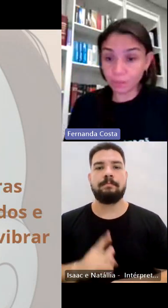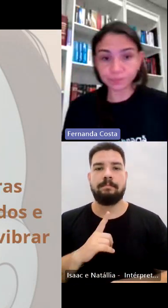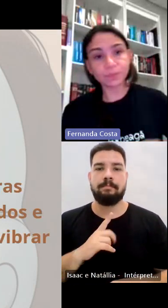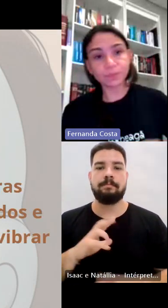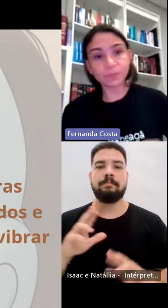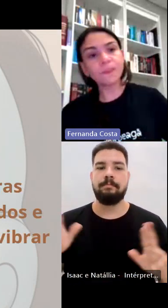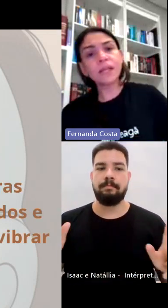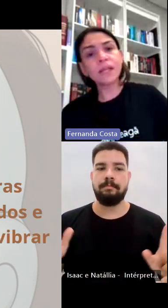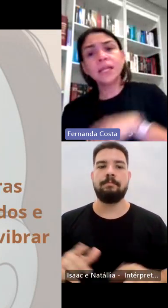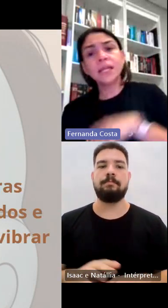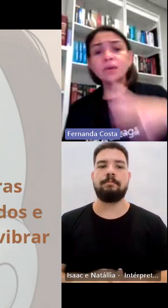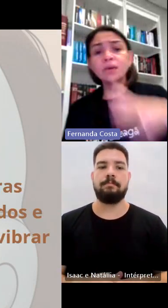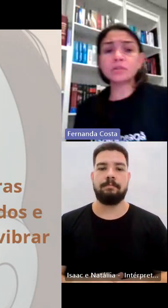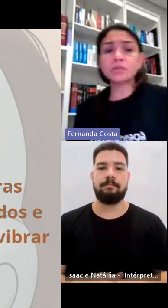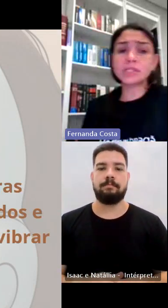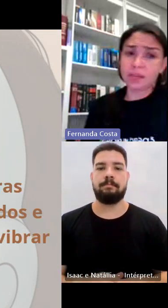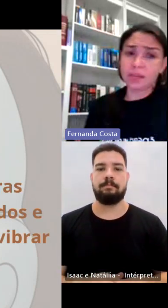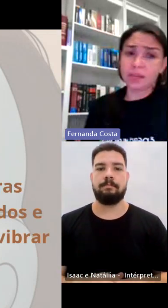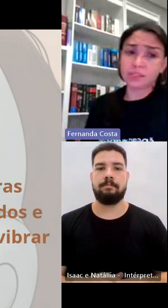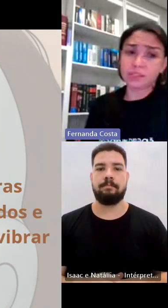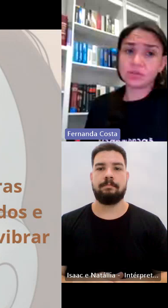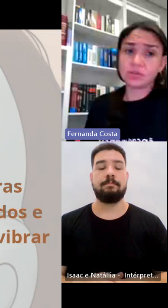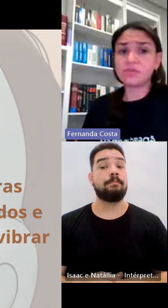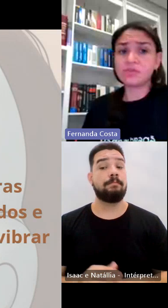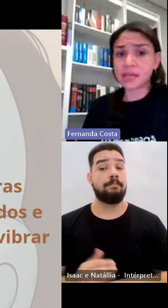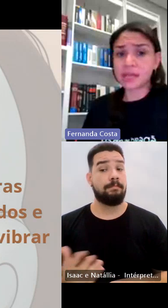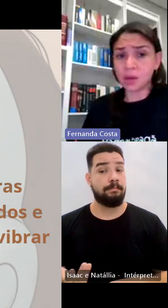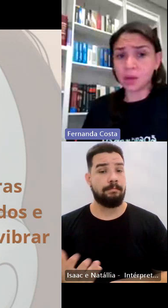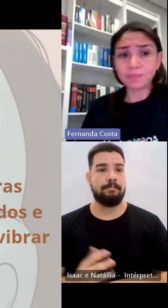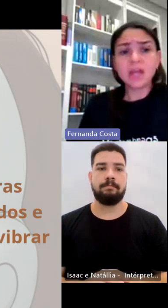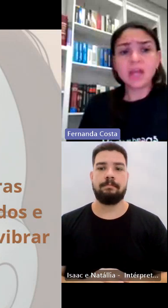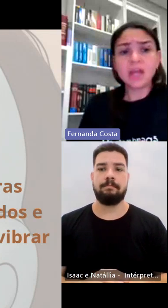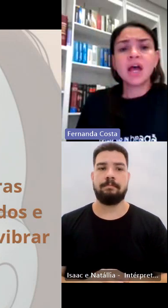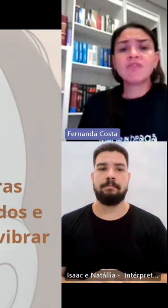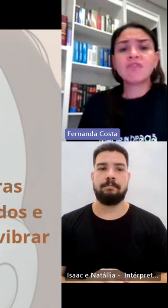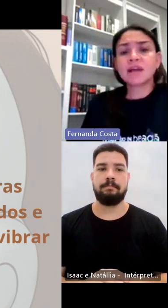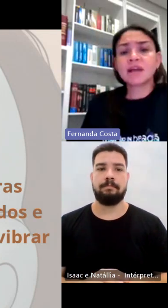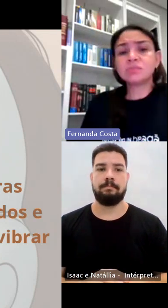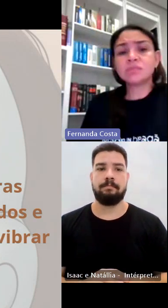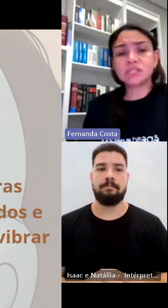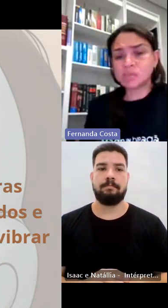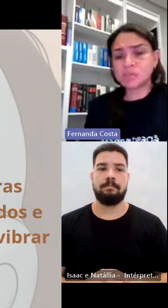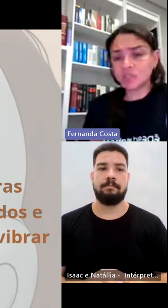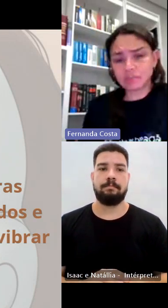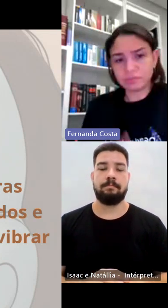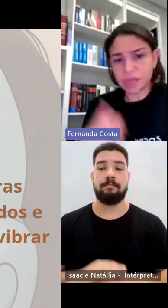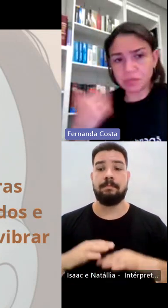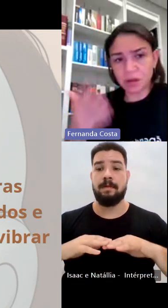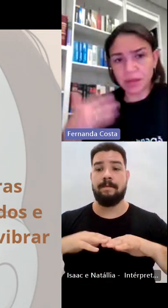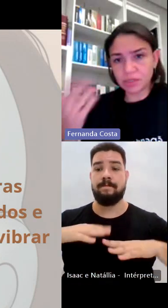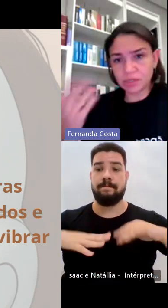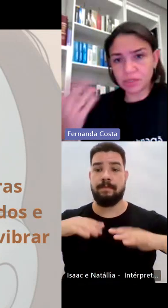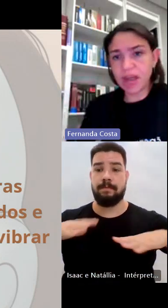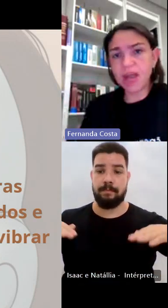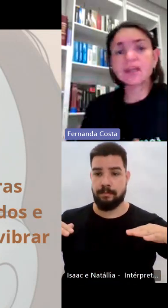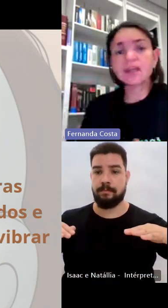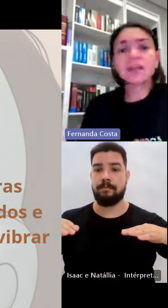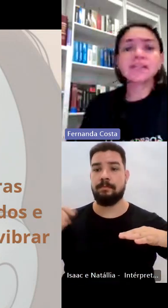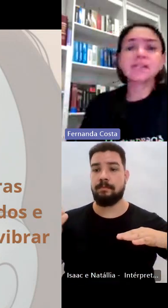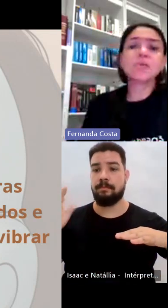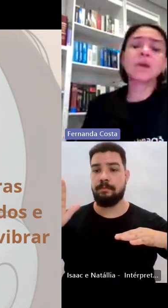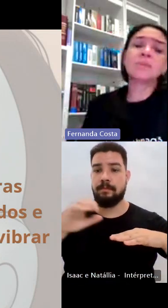som. Então, como que nós temos? Nós temos uma vibração. A vibração transmite as moléculas de